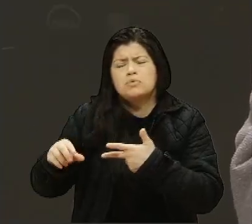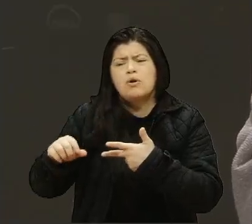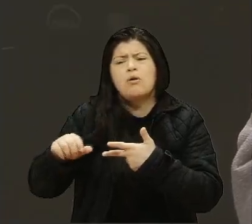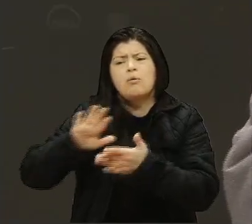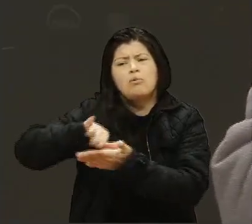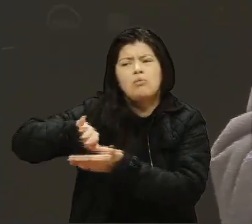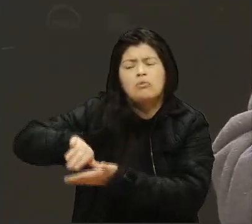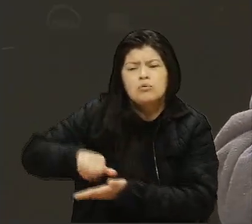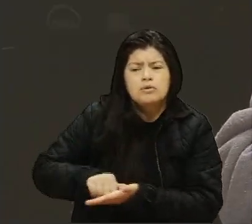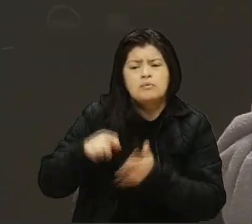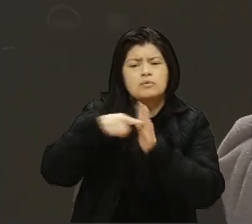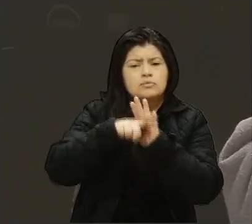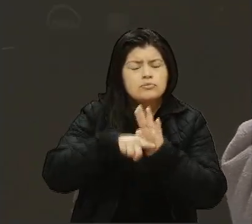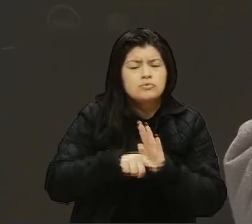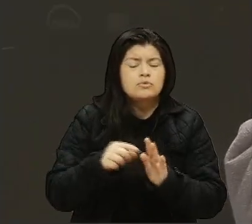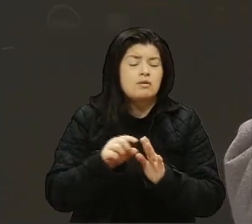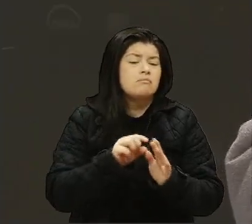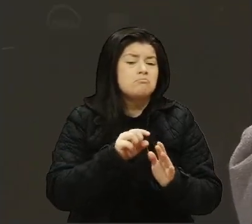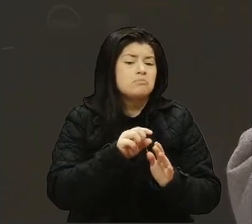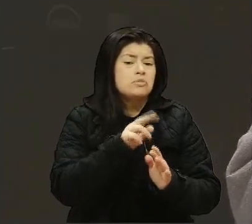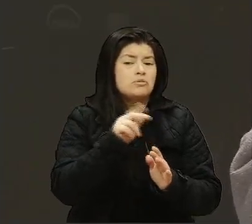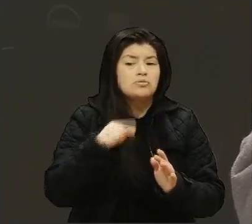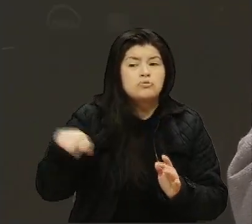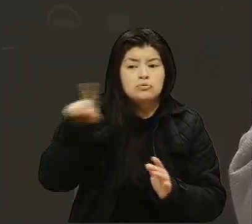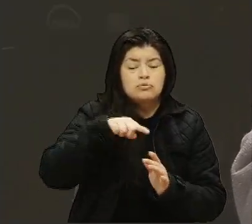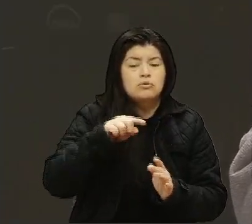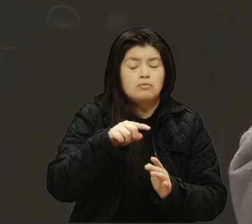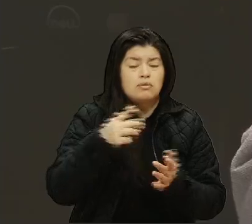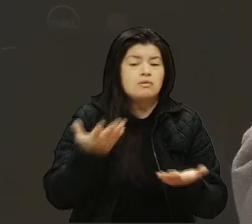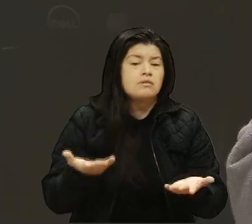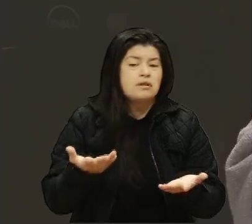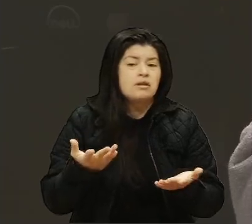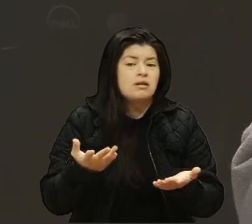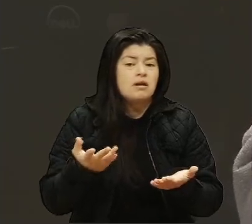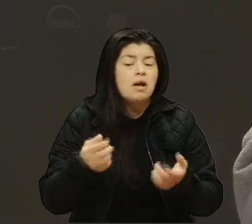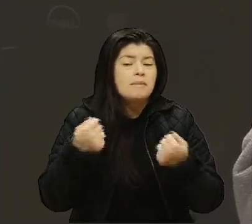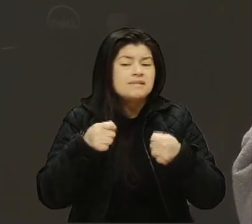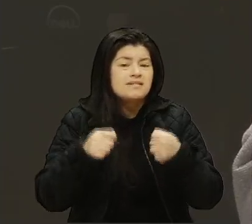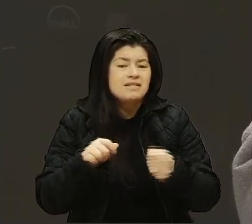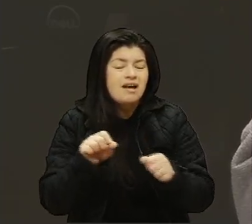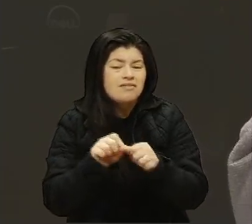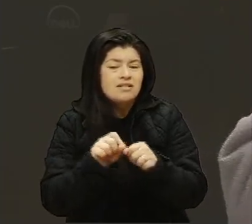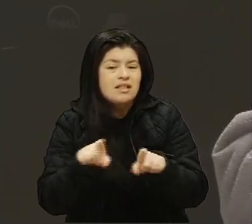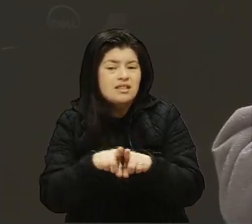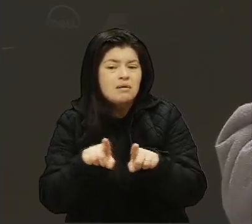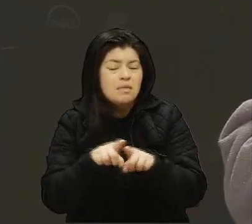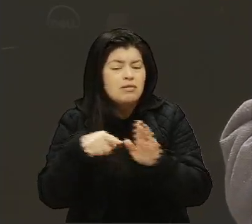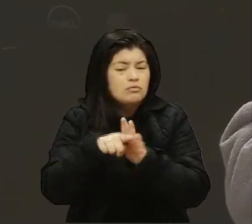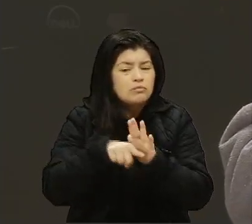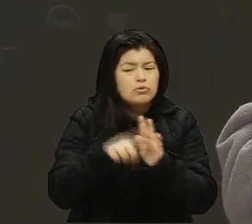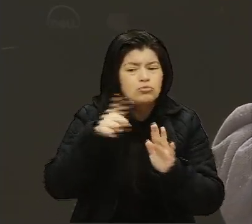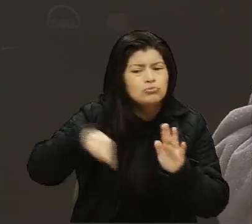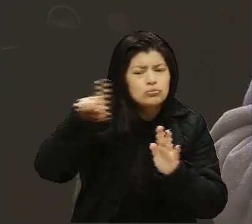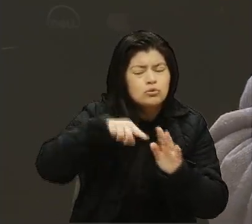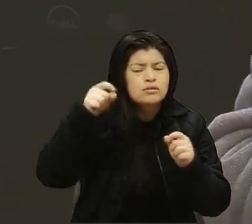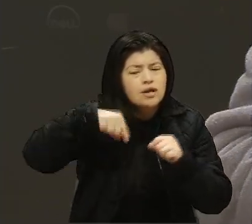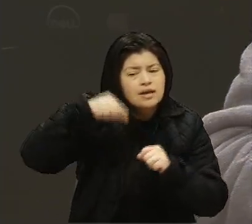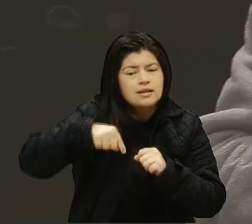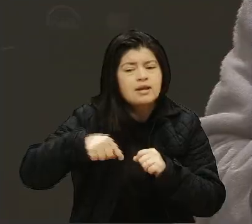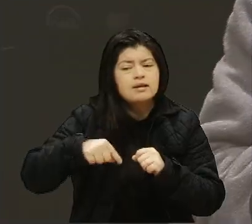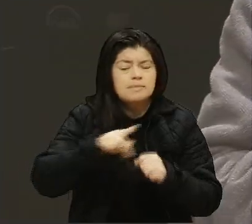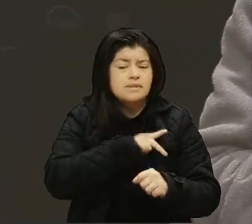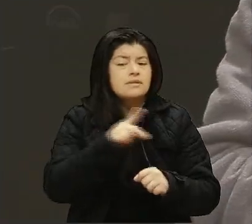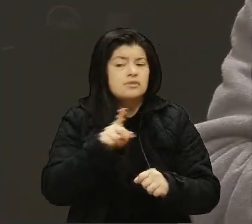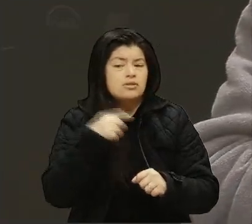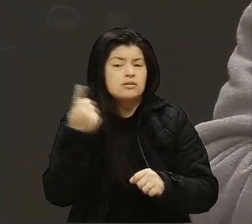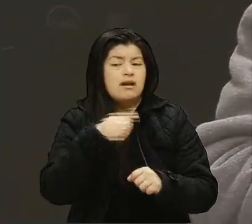houvesse a investigação de um de nós, houvesse a necessidade de autorização da integridade da casa. Todos nós aqui, presidente, temos